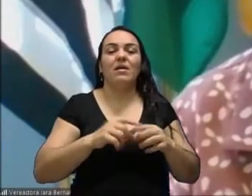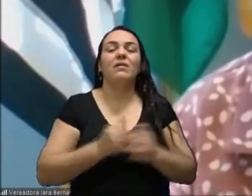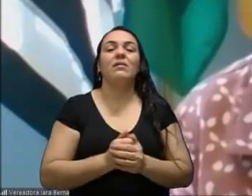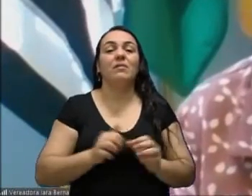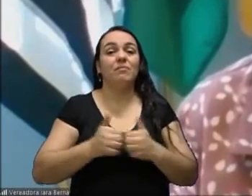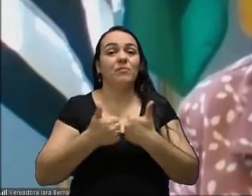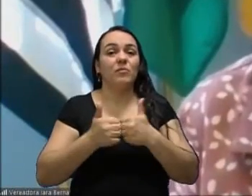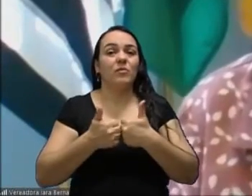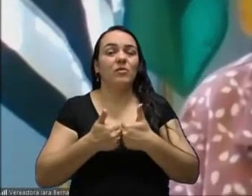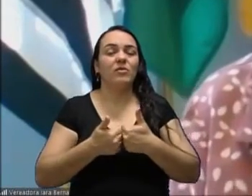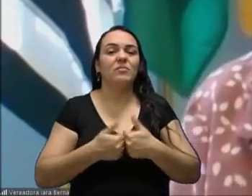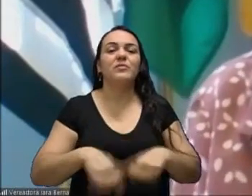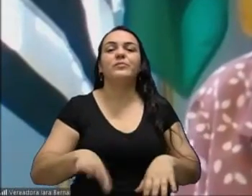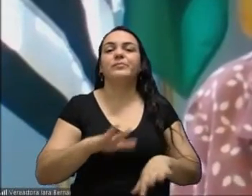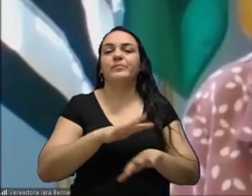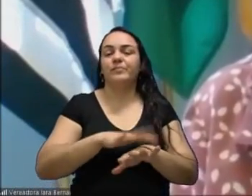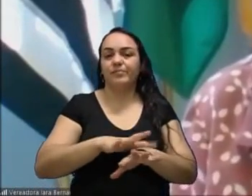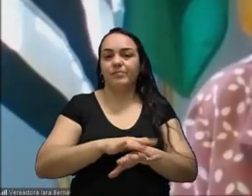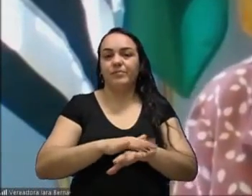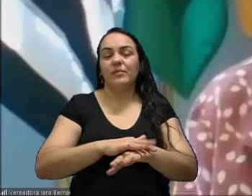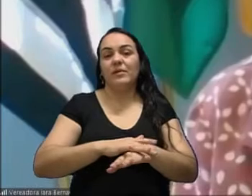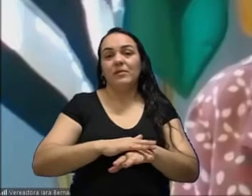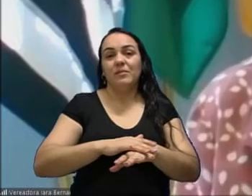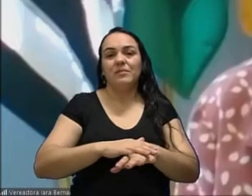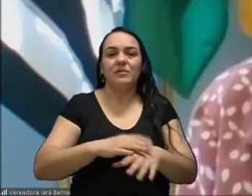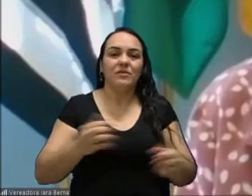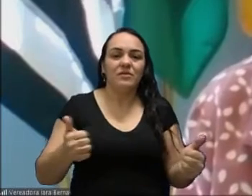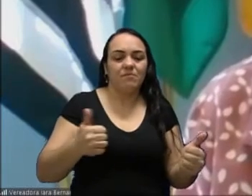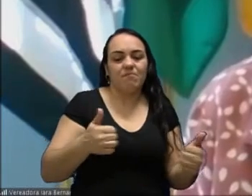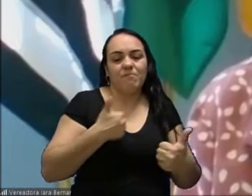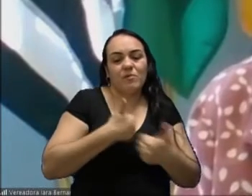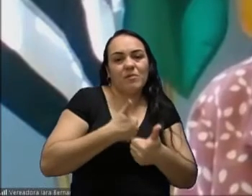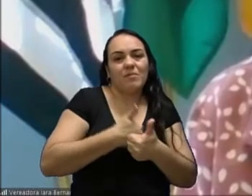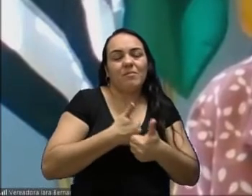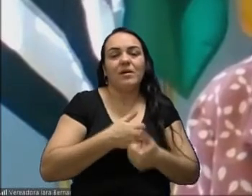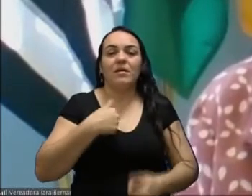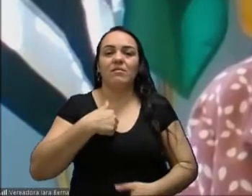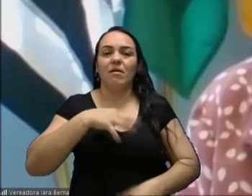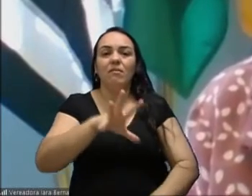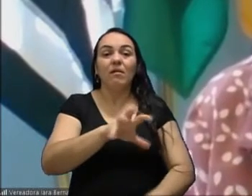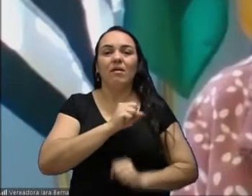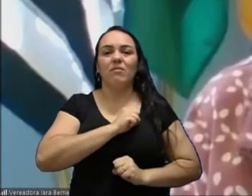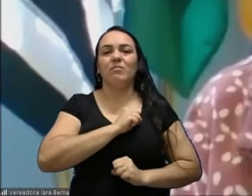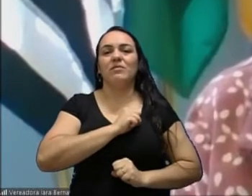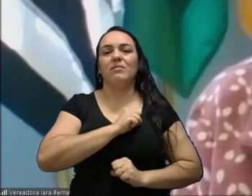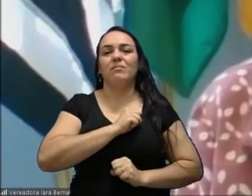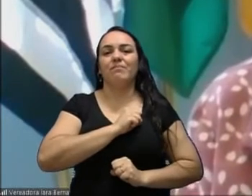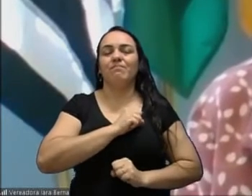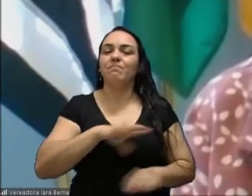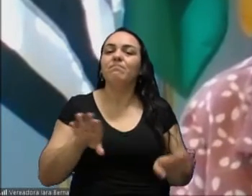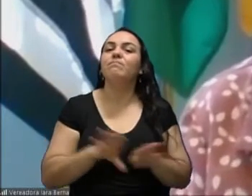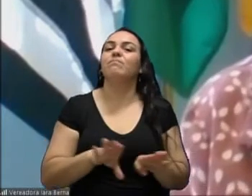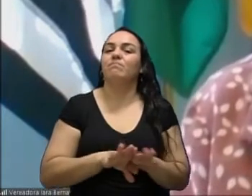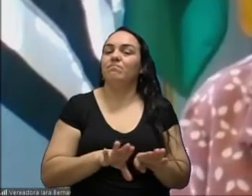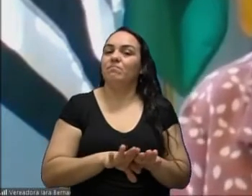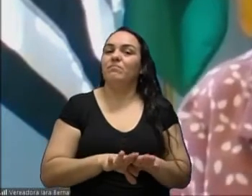trabalhador qualquer outra doença está indo para o trabalho e sofre um acidente é acidente de trabalho porque ele estava se encaminhando para